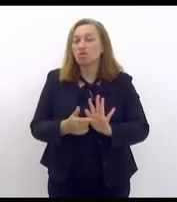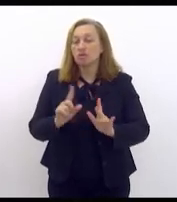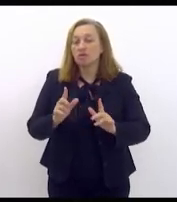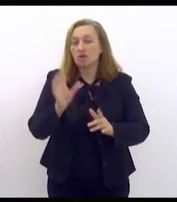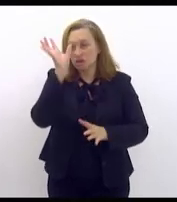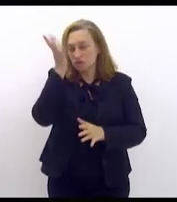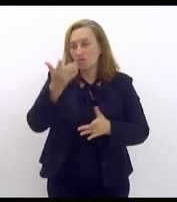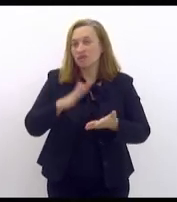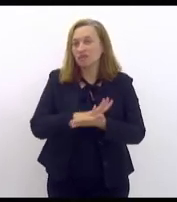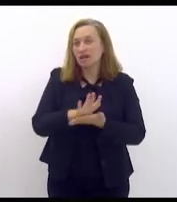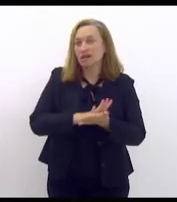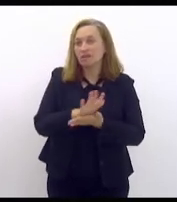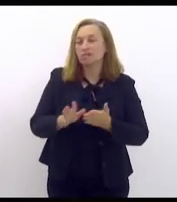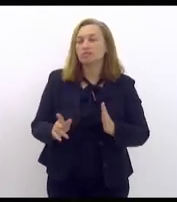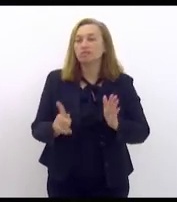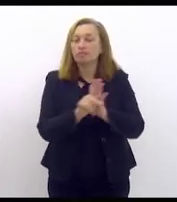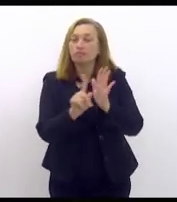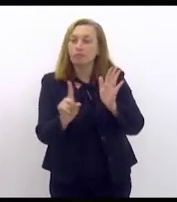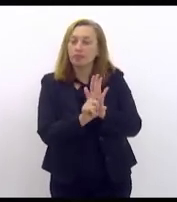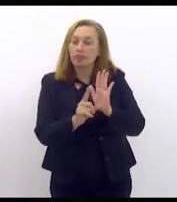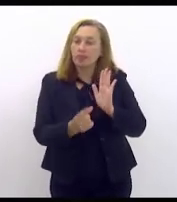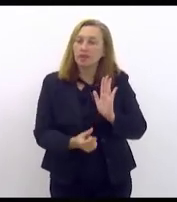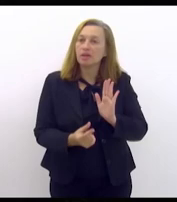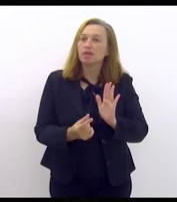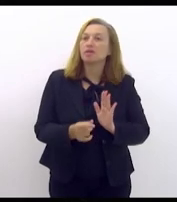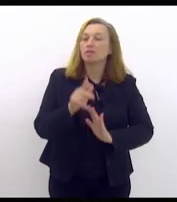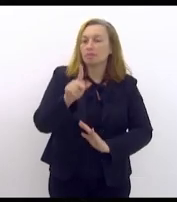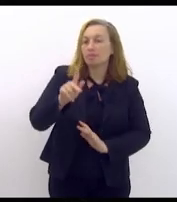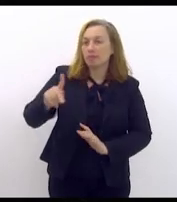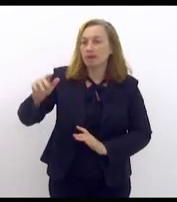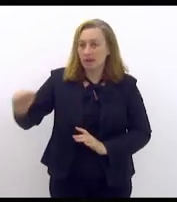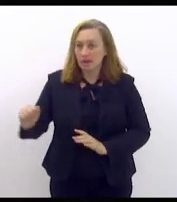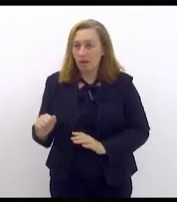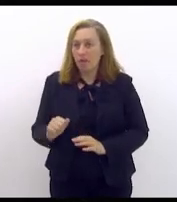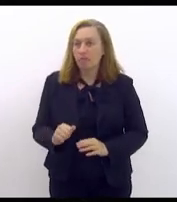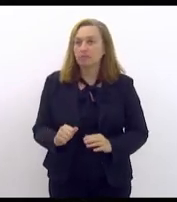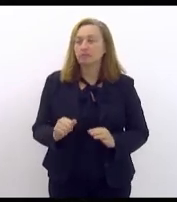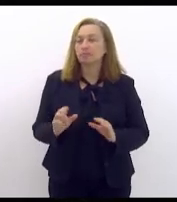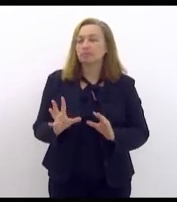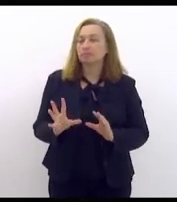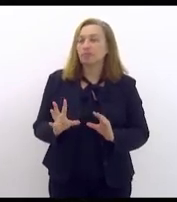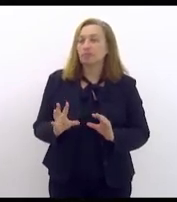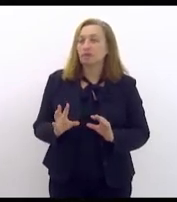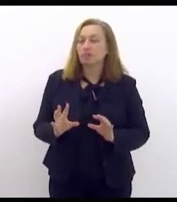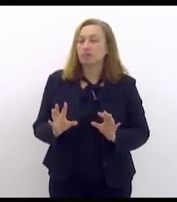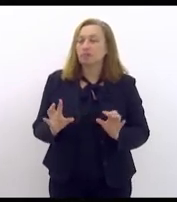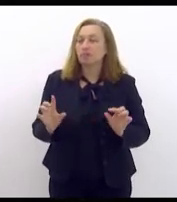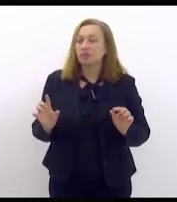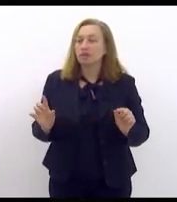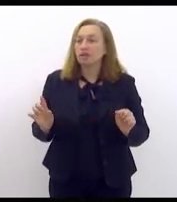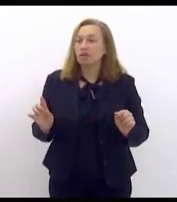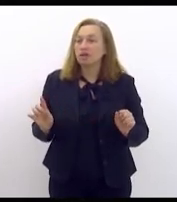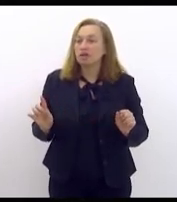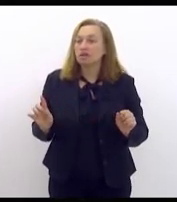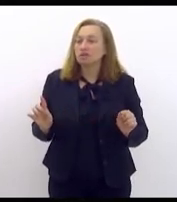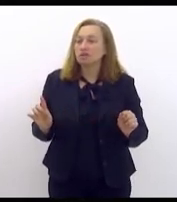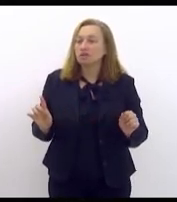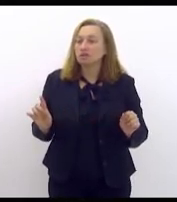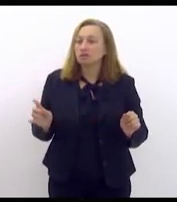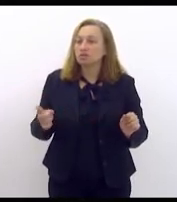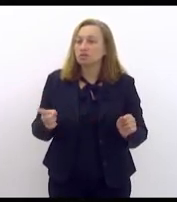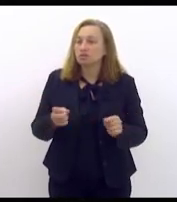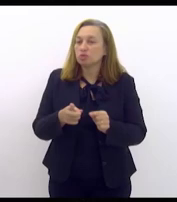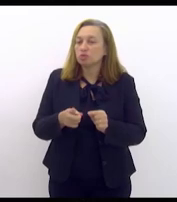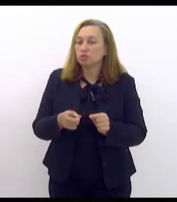que apresenta o plano plurianual, o PPA, ele traz uma programação mais enxuta. Ele agrupa, né, os